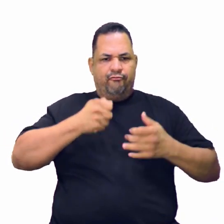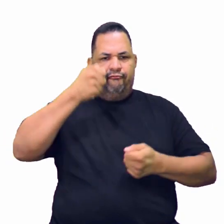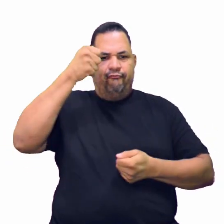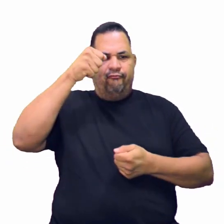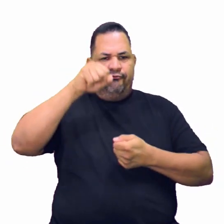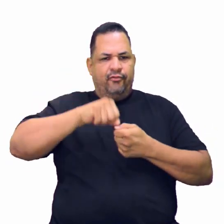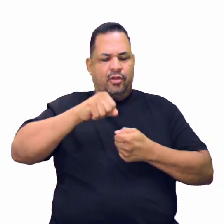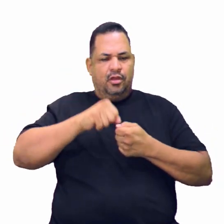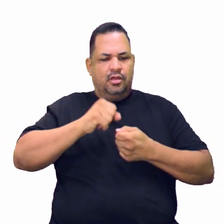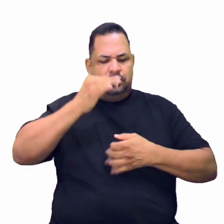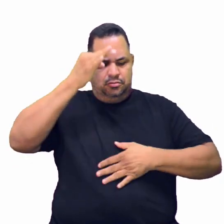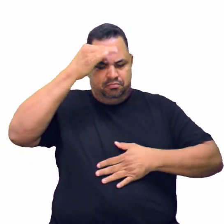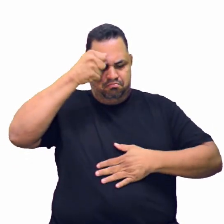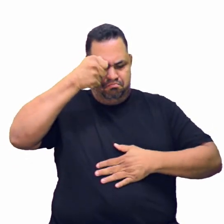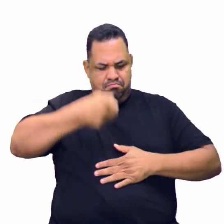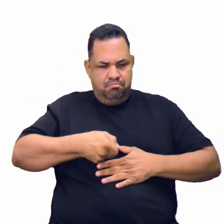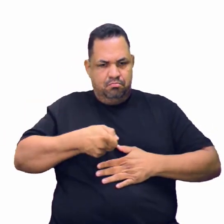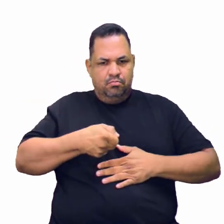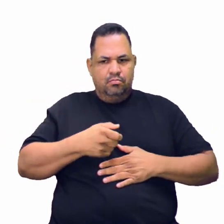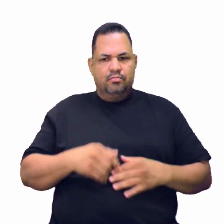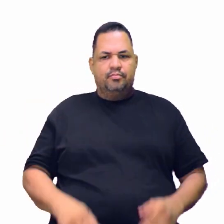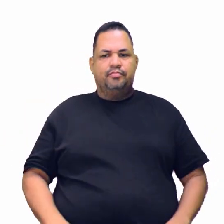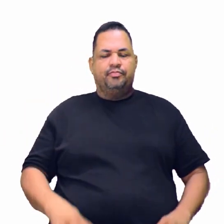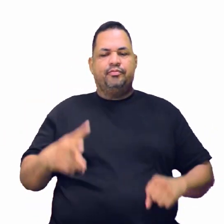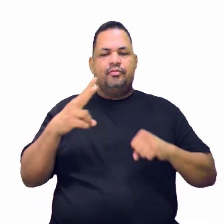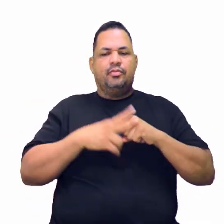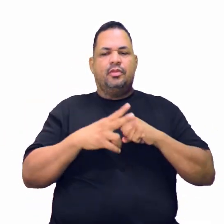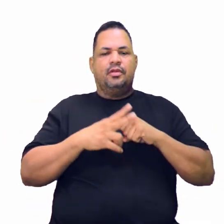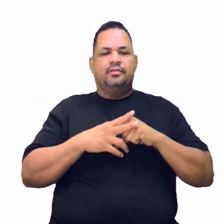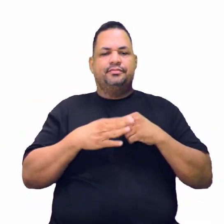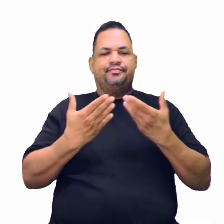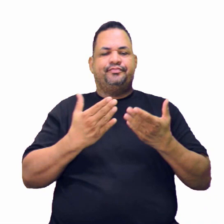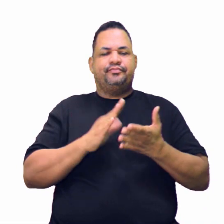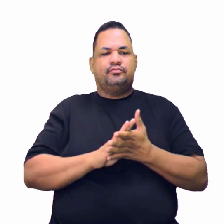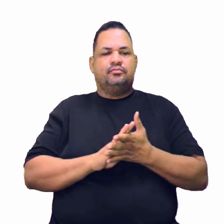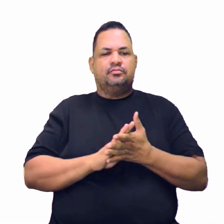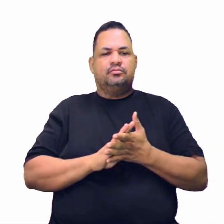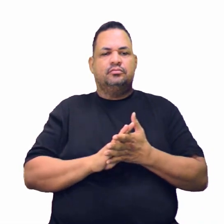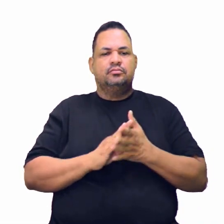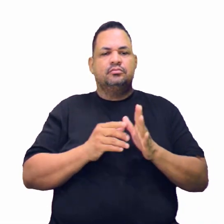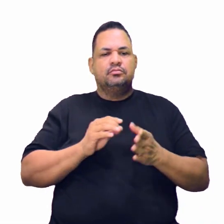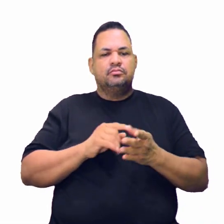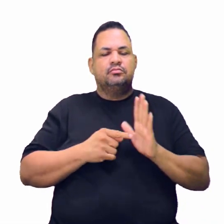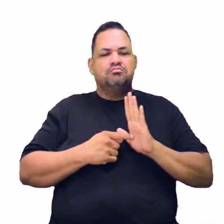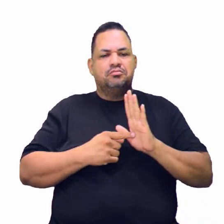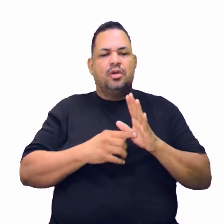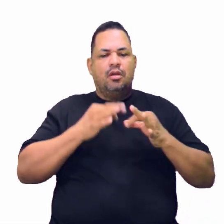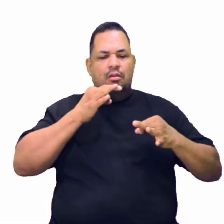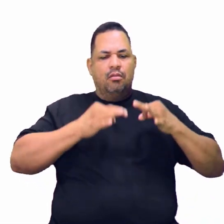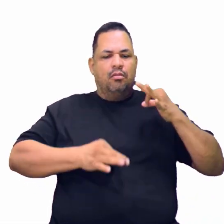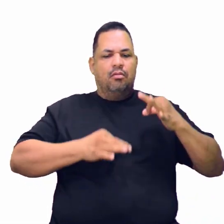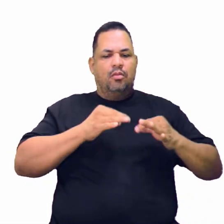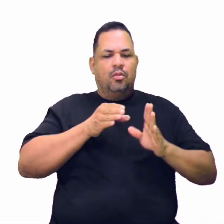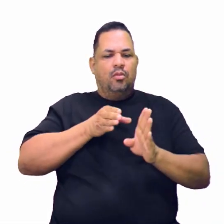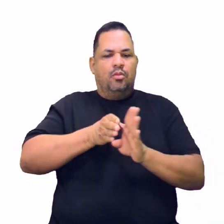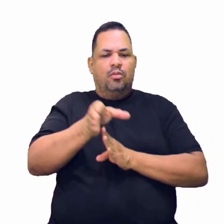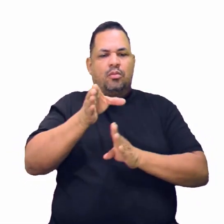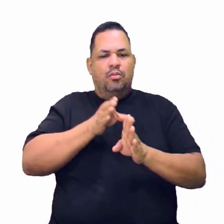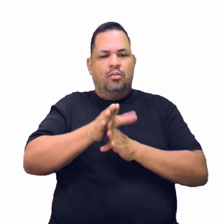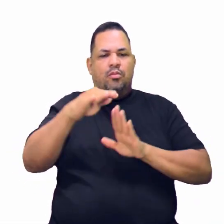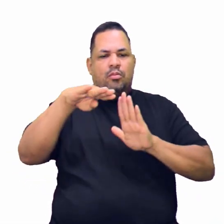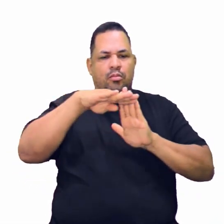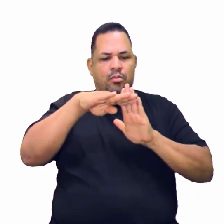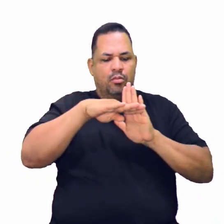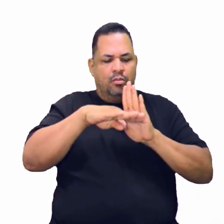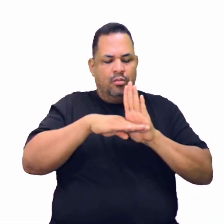certo? Isso daí, verbo no imperativo, indicando uma ordem, conselho,